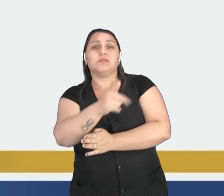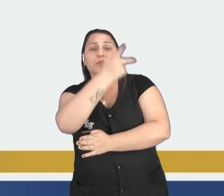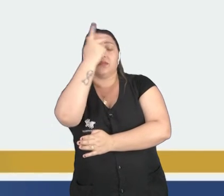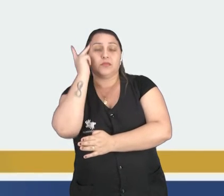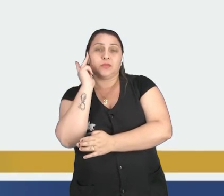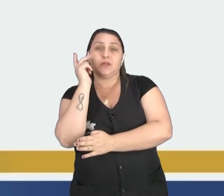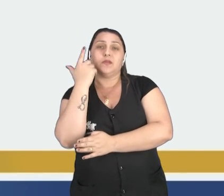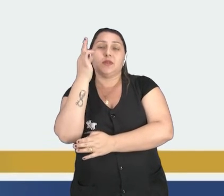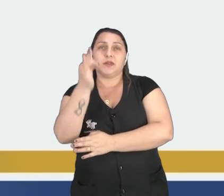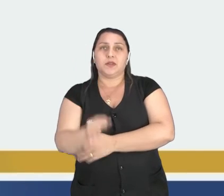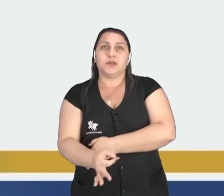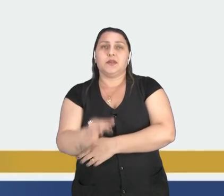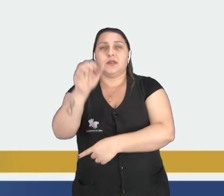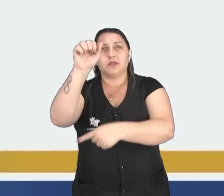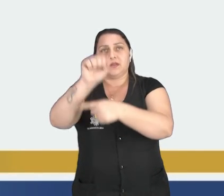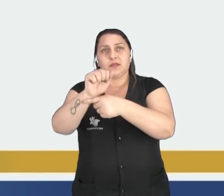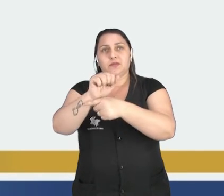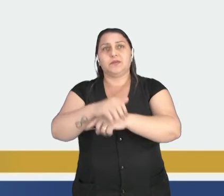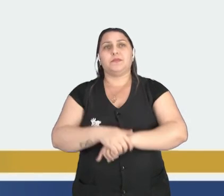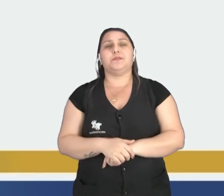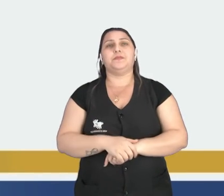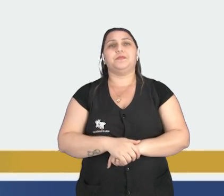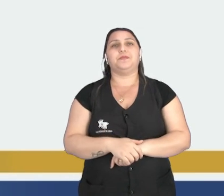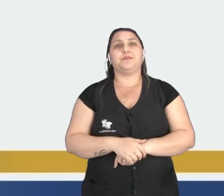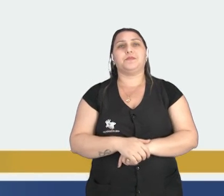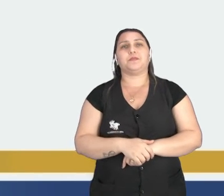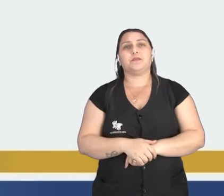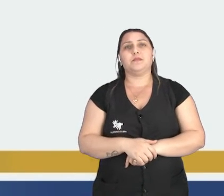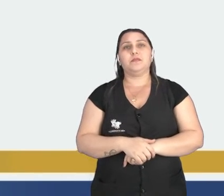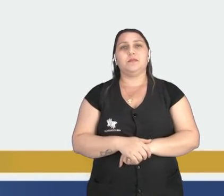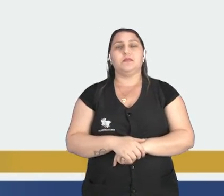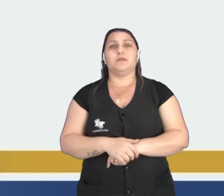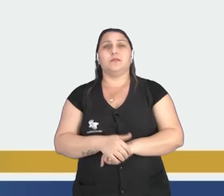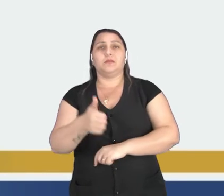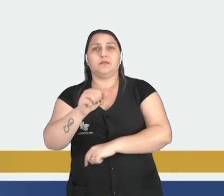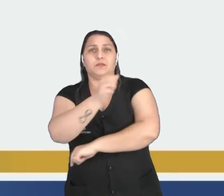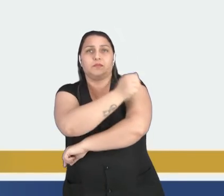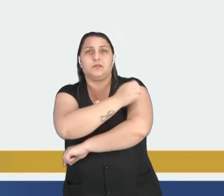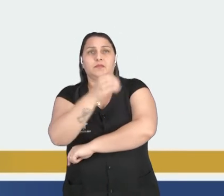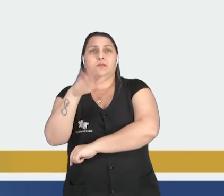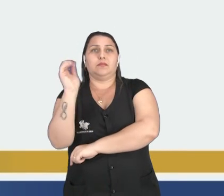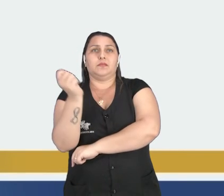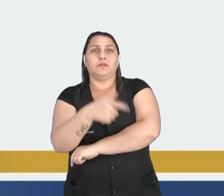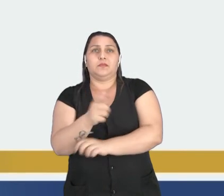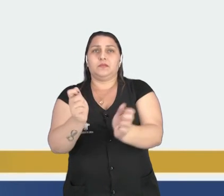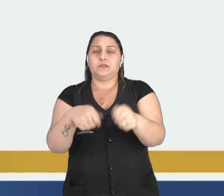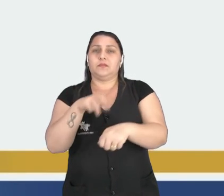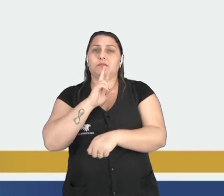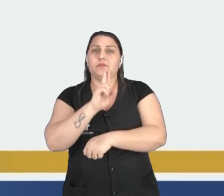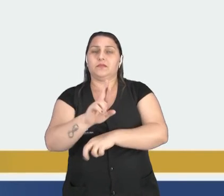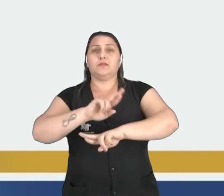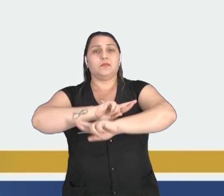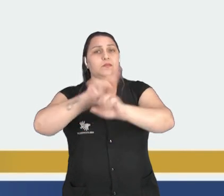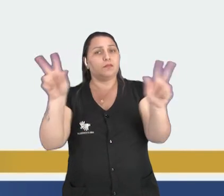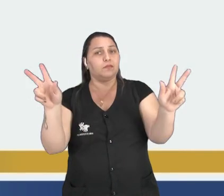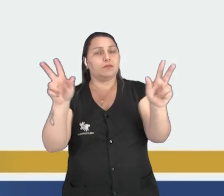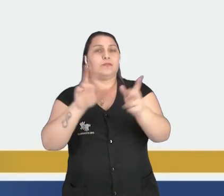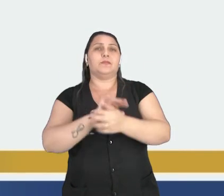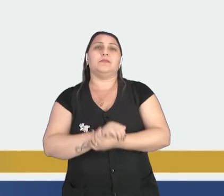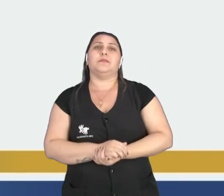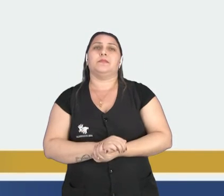isso que vai corresponder a letra A. Então, nesse caso aqui, ó, há 10 alunos a mais do que as possíveis respostas o